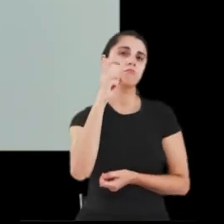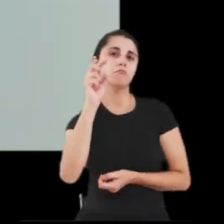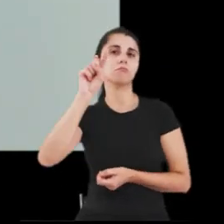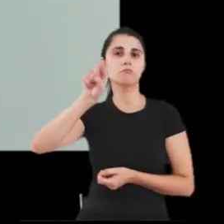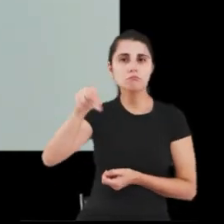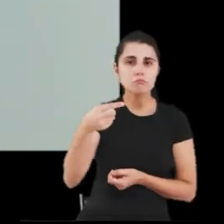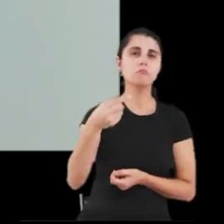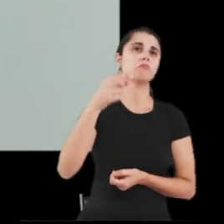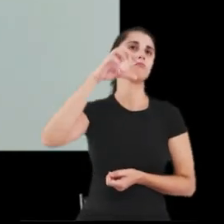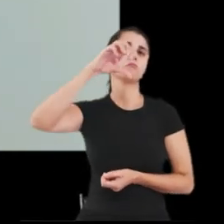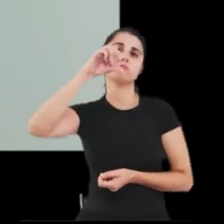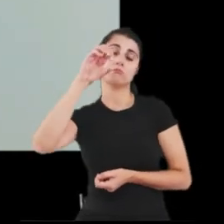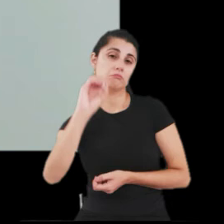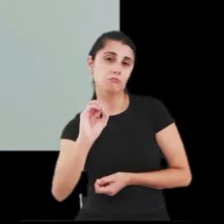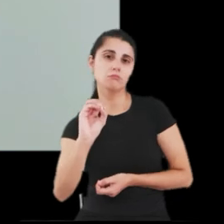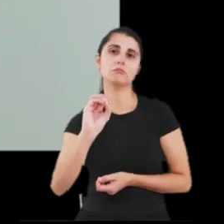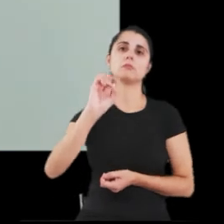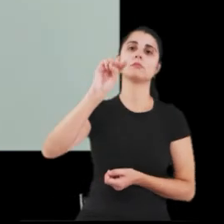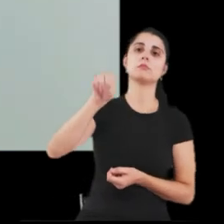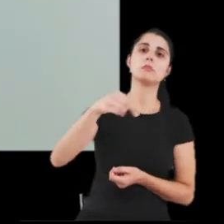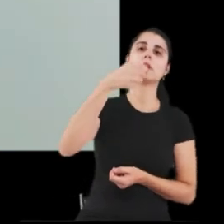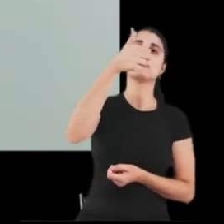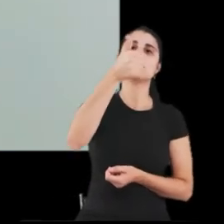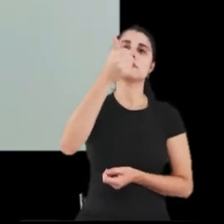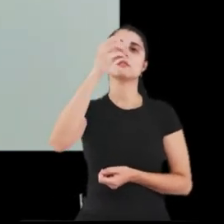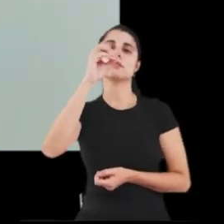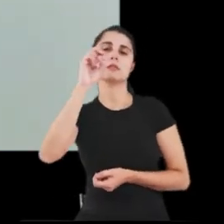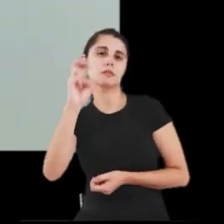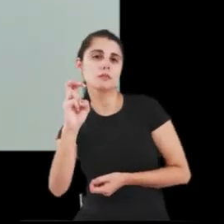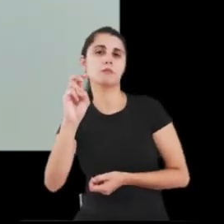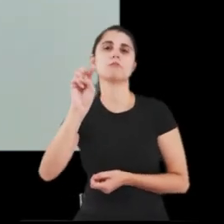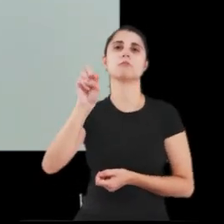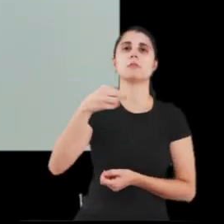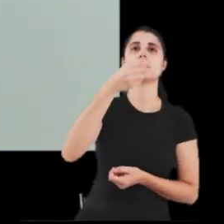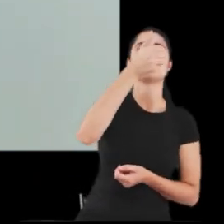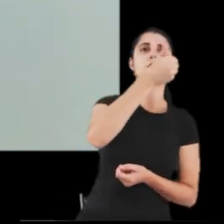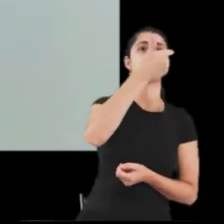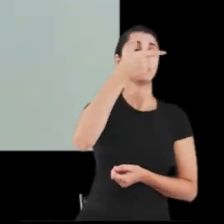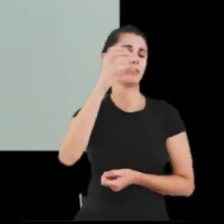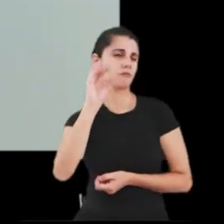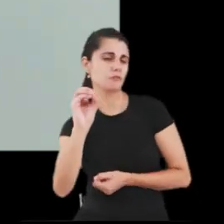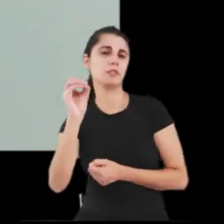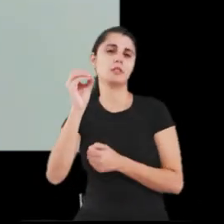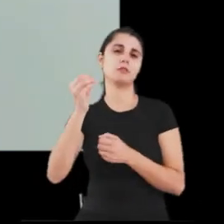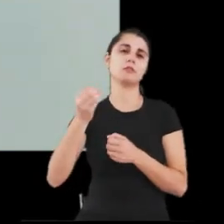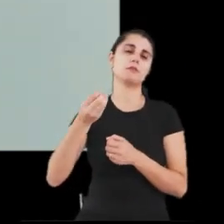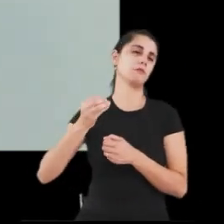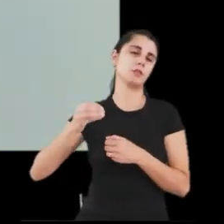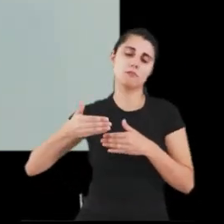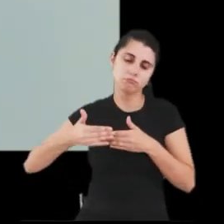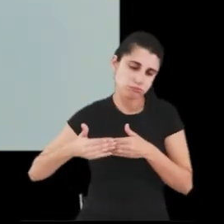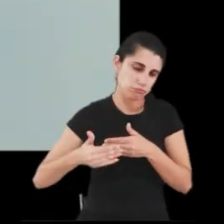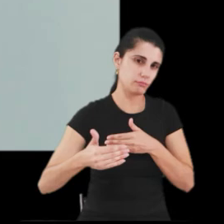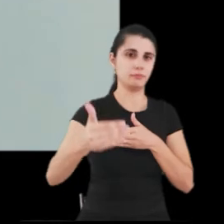75, 90, 105, 120 e assim por